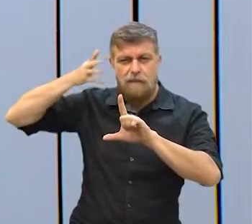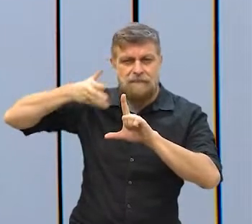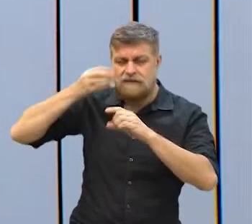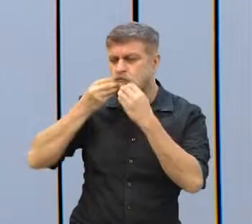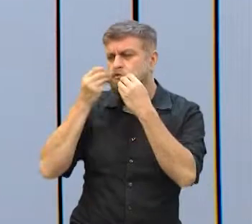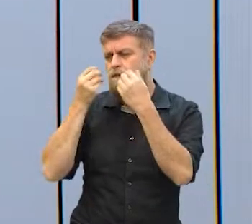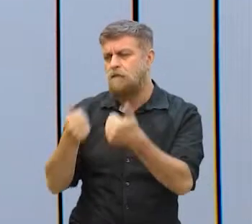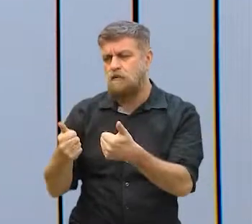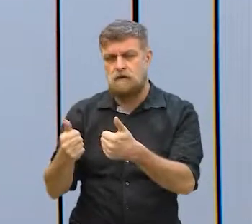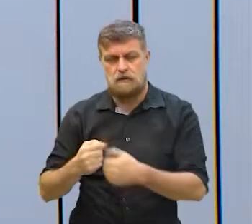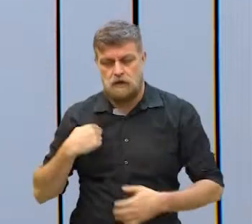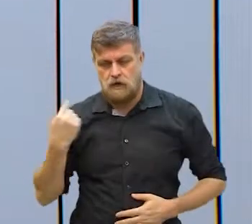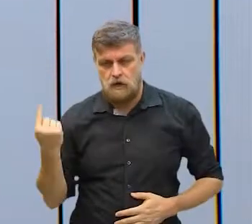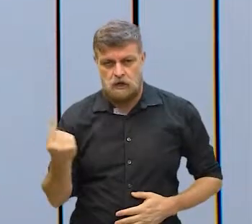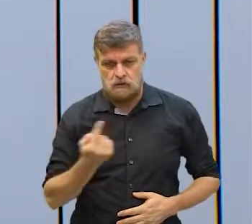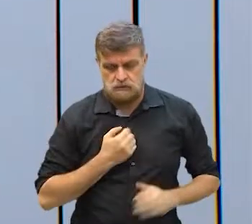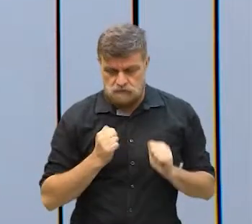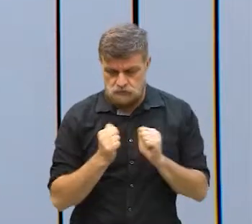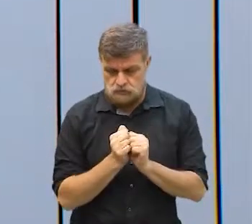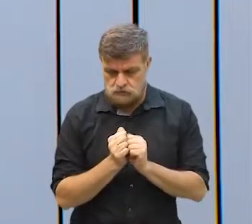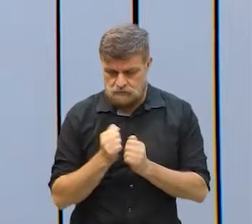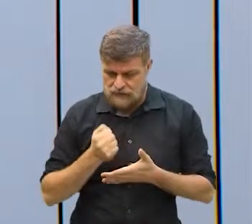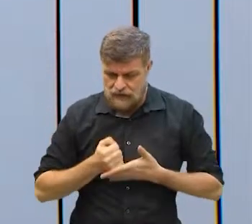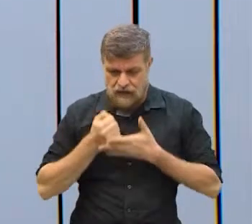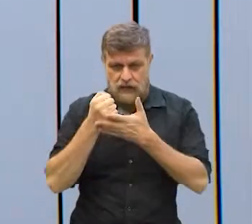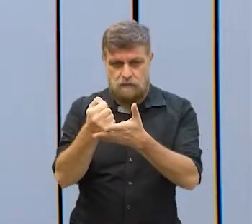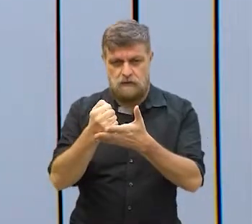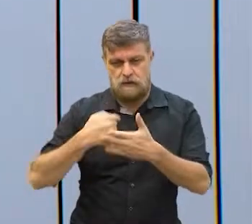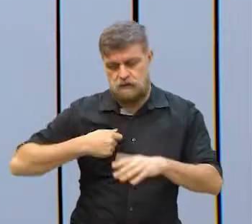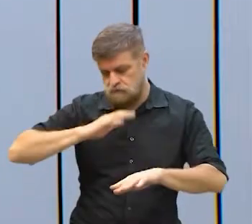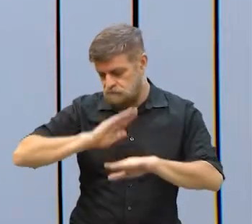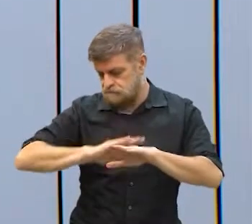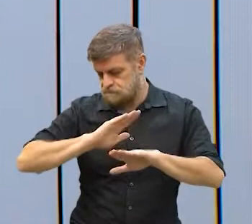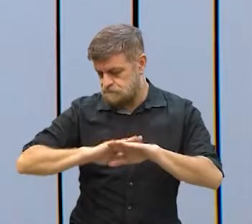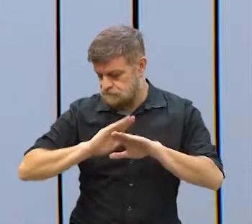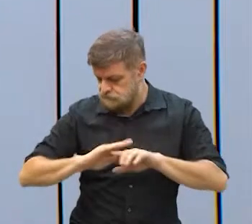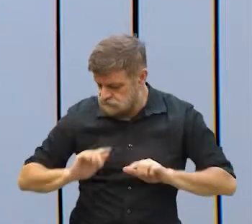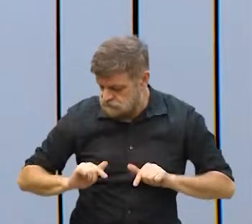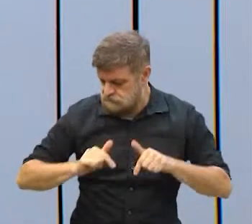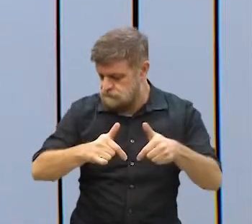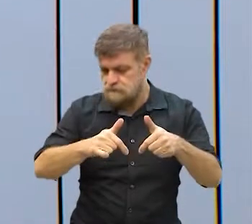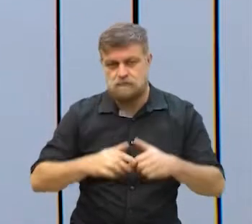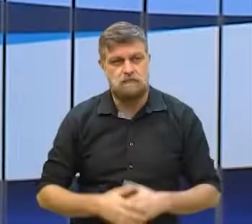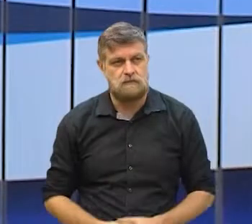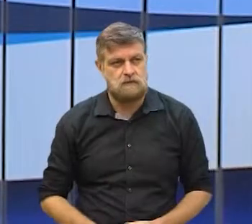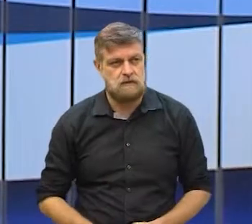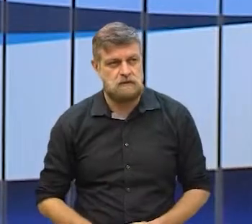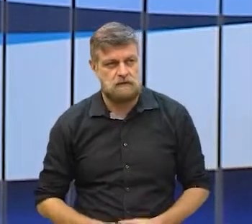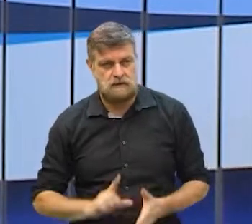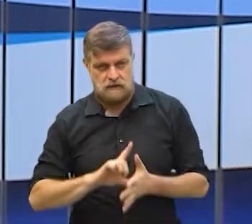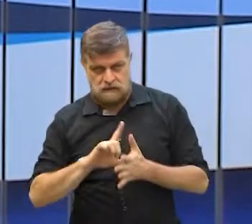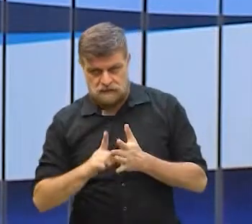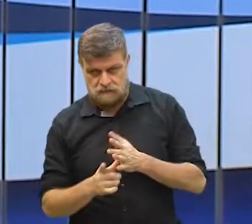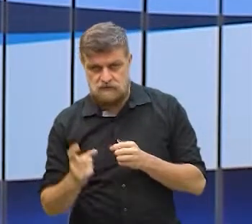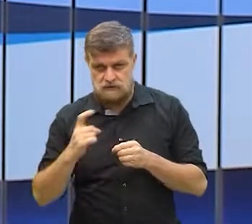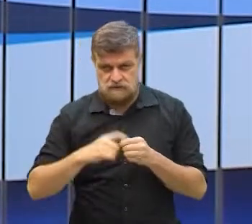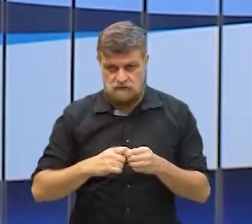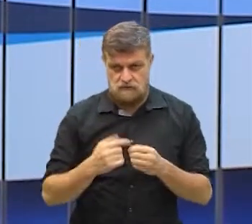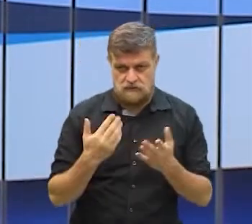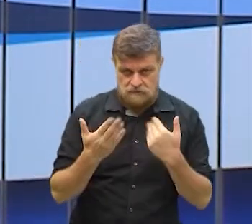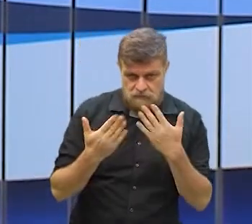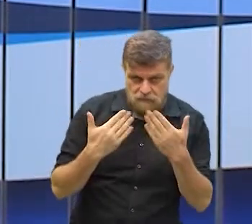muito boa. E estamos juntos aí para poder dar uma força nisso daí. No que eu puder fazer, a gente vai estar fazendo, de braços abertos. Obrigada, daqui a pouco a gente